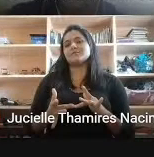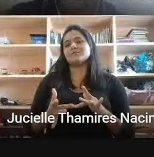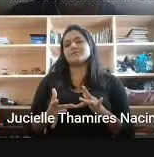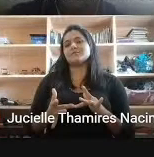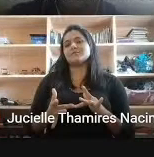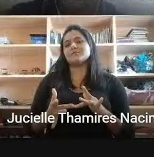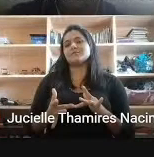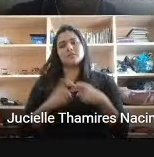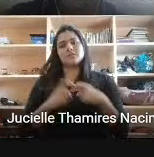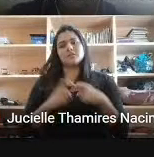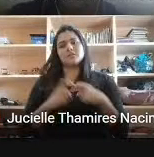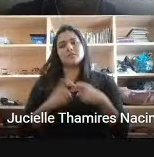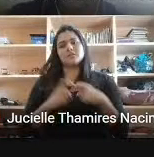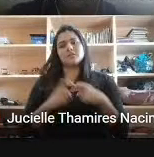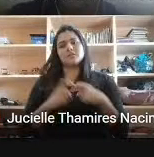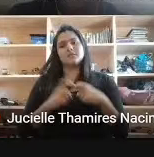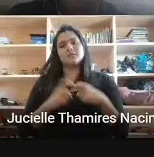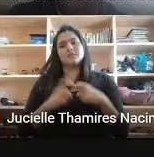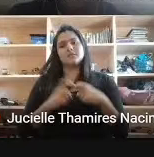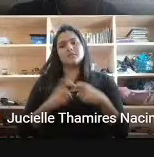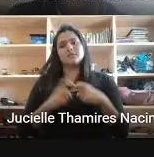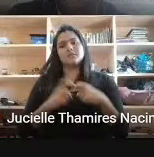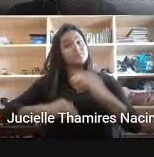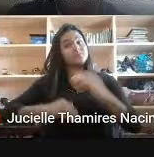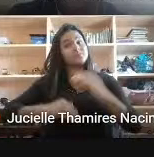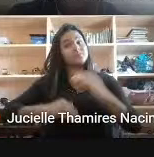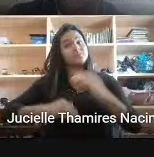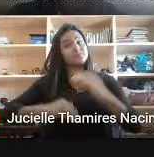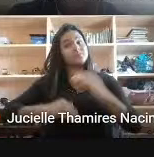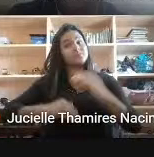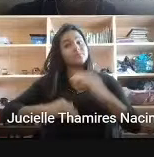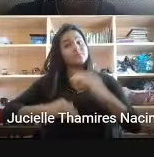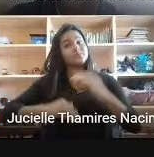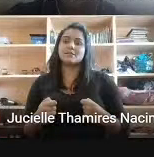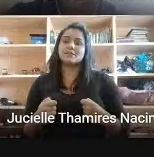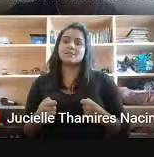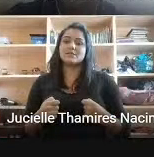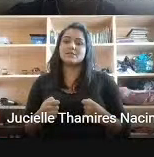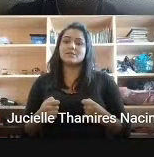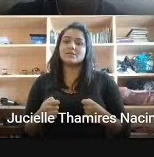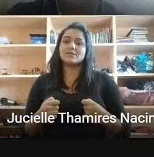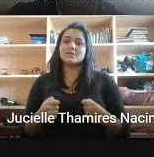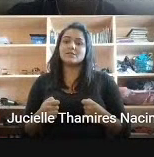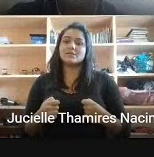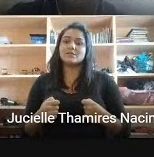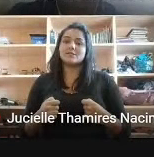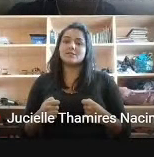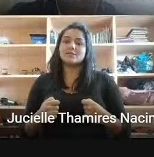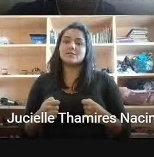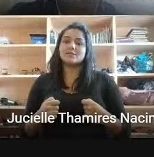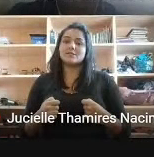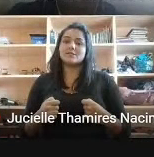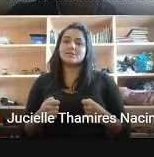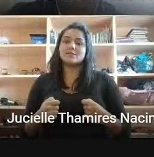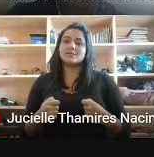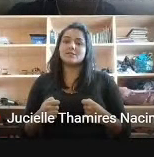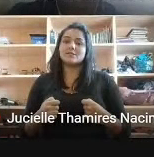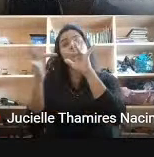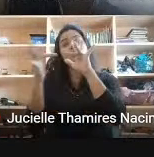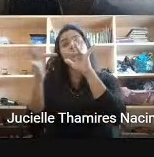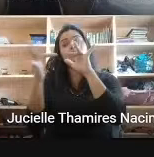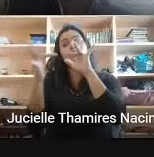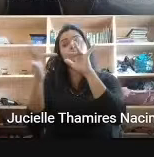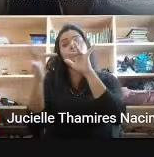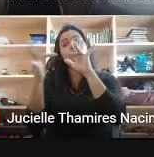se depara também com a questão de ausência de profissionais qualificados na rede, porque a gente vê a enfermagem